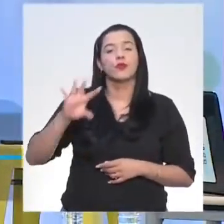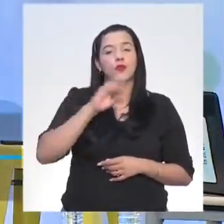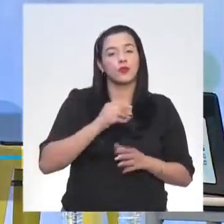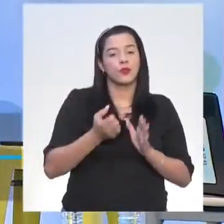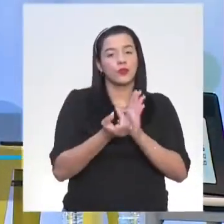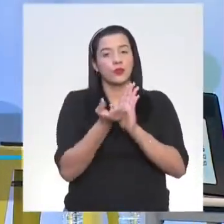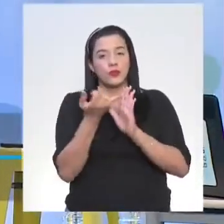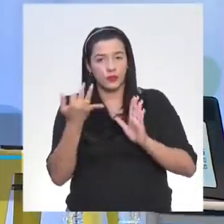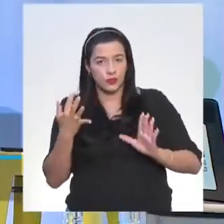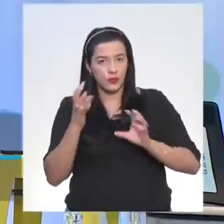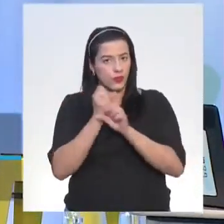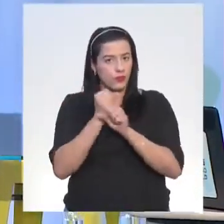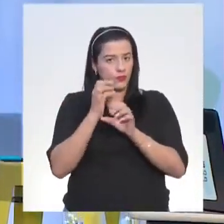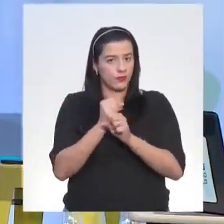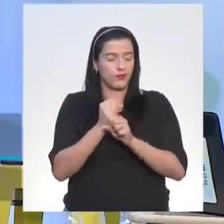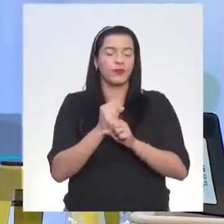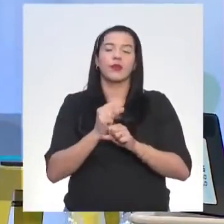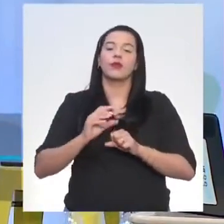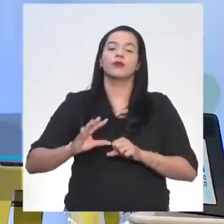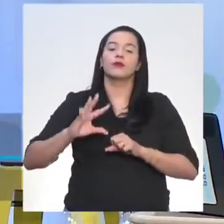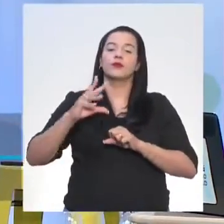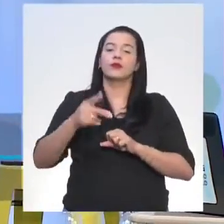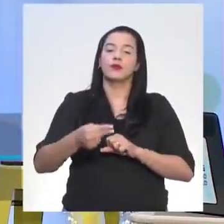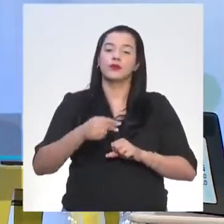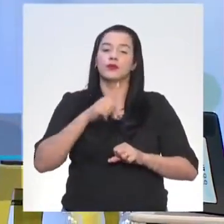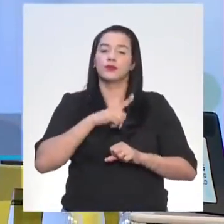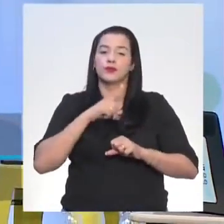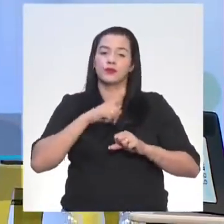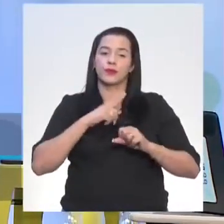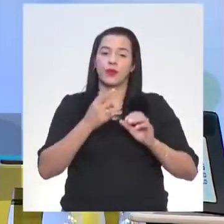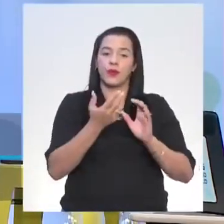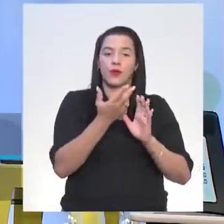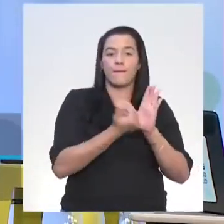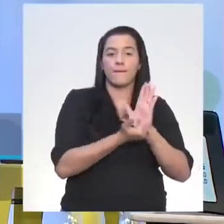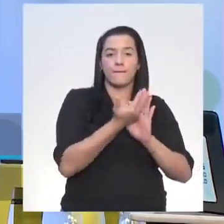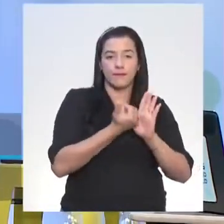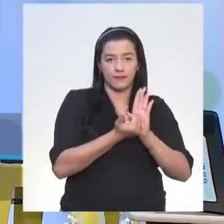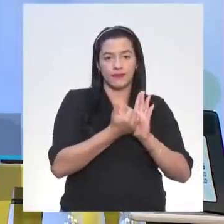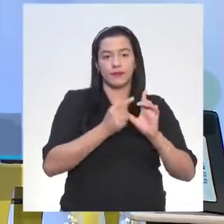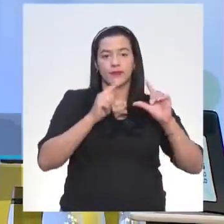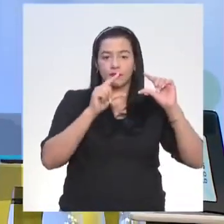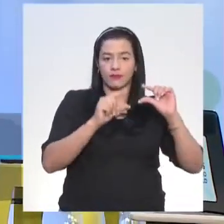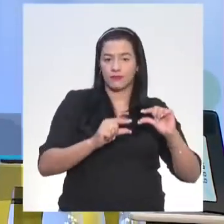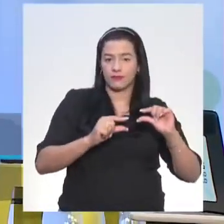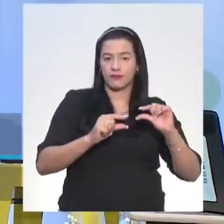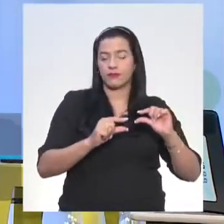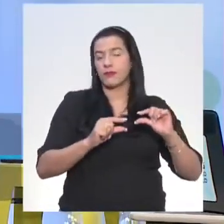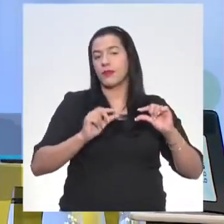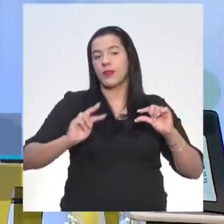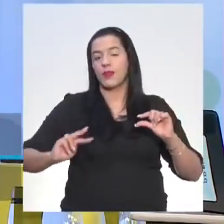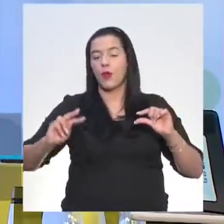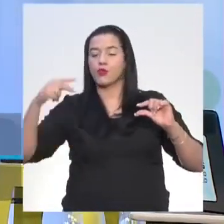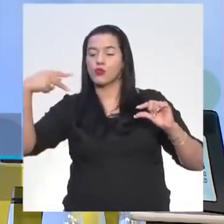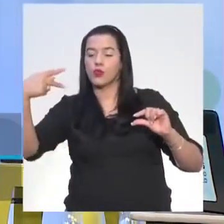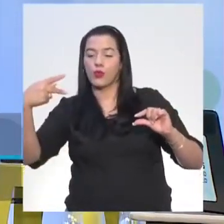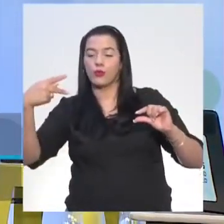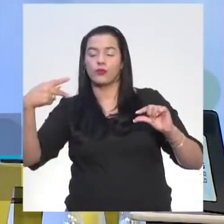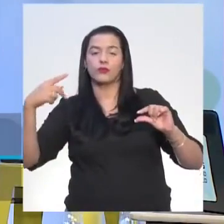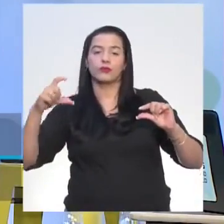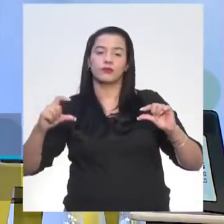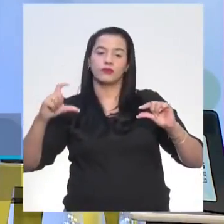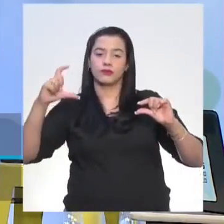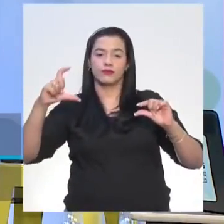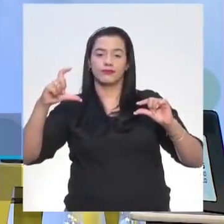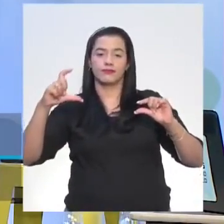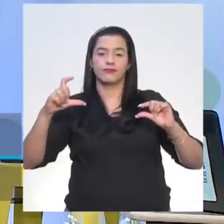da figura grandona têm o dobro do tamanho dos lados da figura pequenininha. Tem que ser multiplicado pelo mesmo valor,